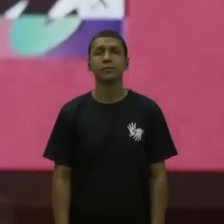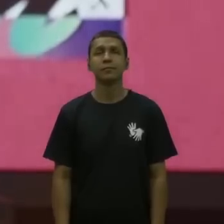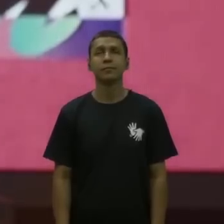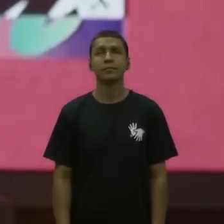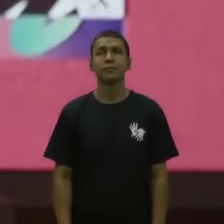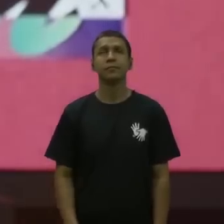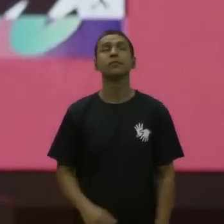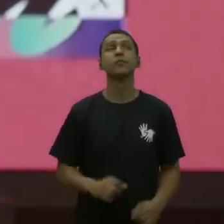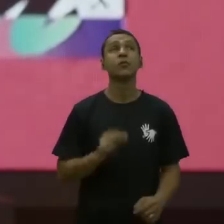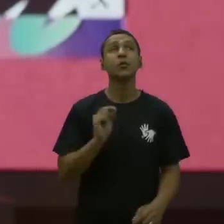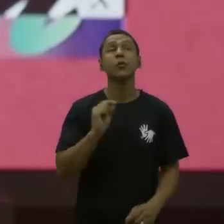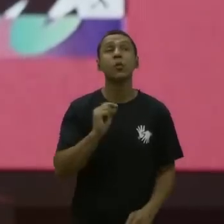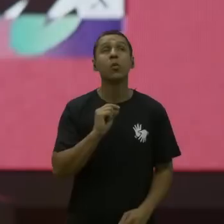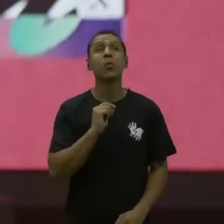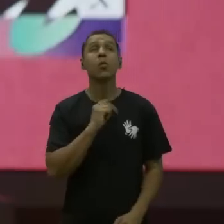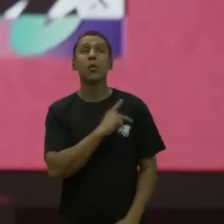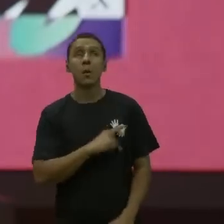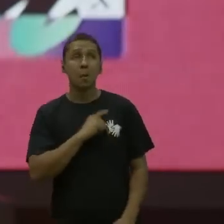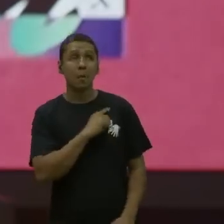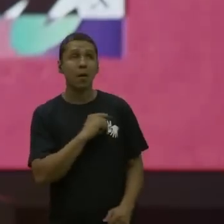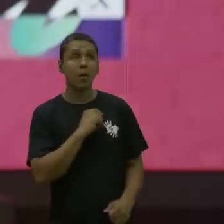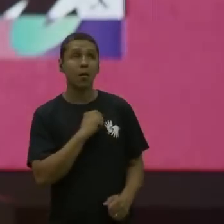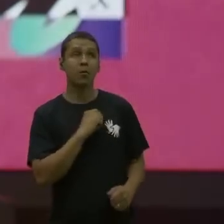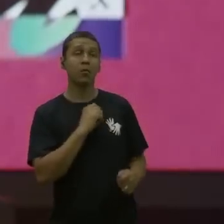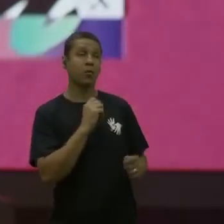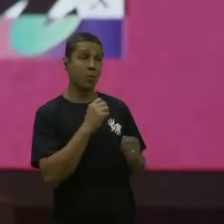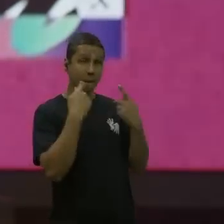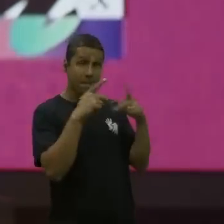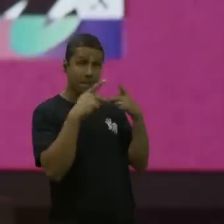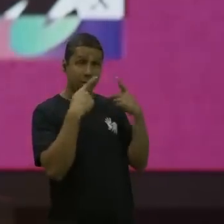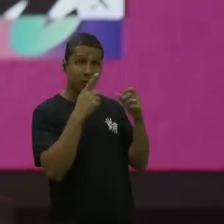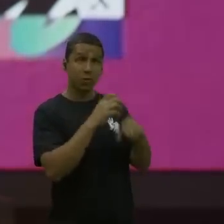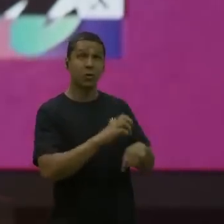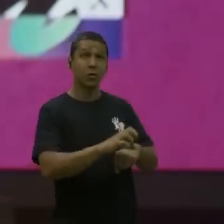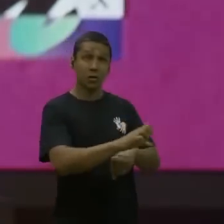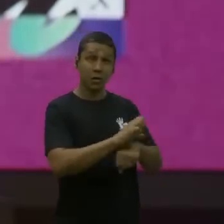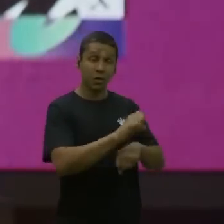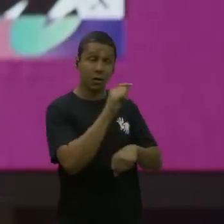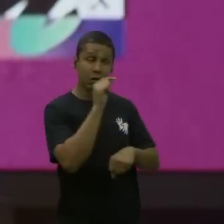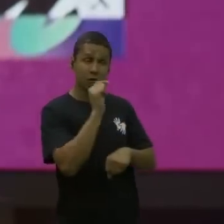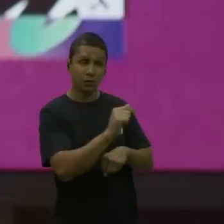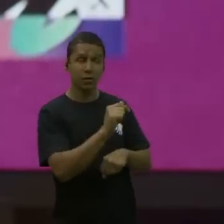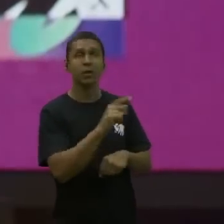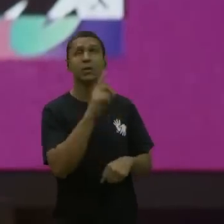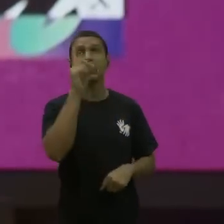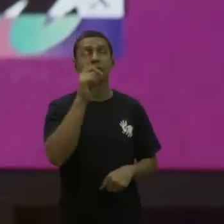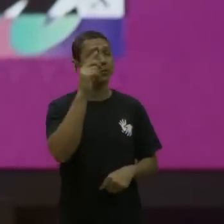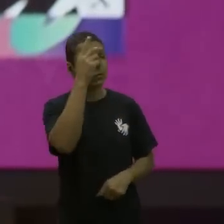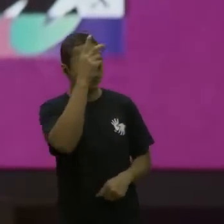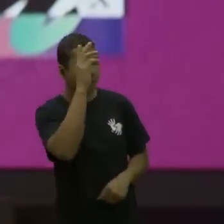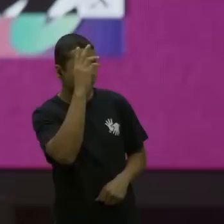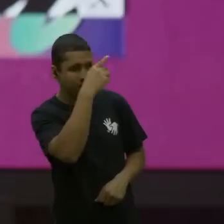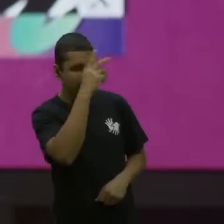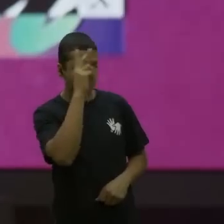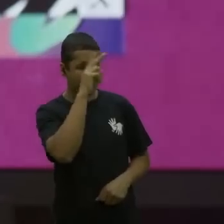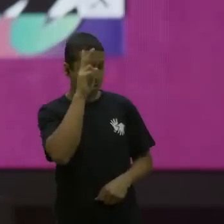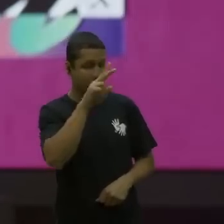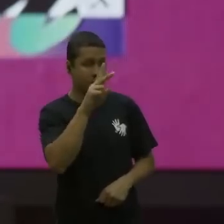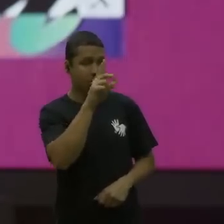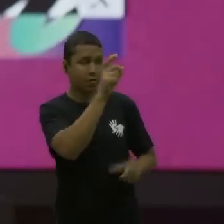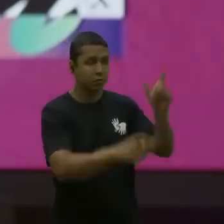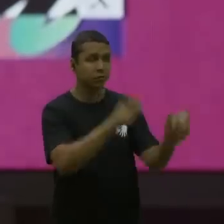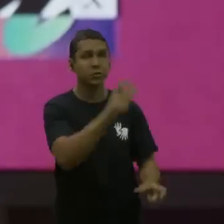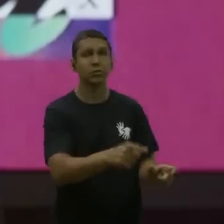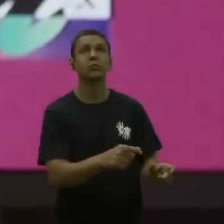que o que Paulo disse aos Efésios, Deus vai lembrar algumas pessoas agora. Eu